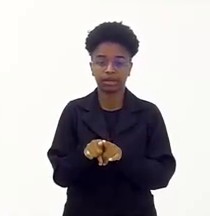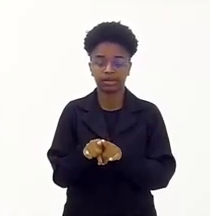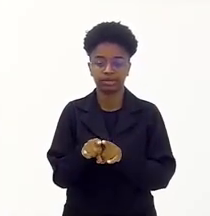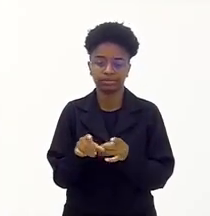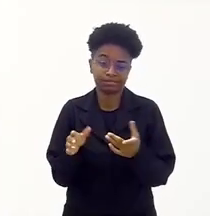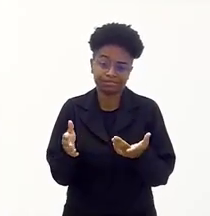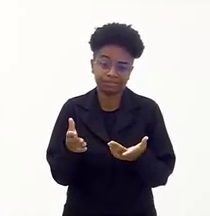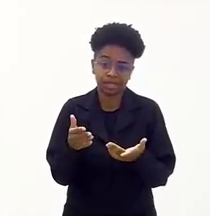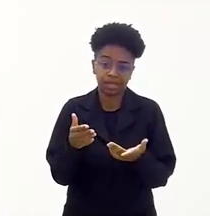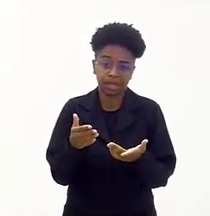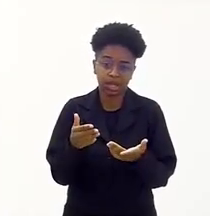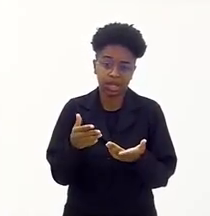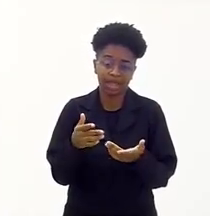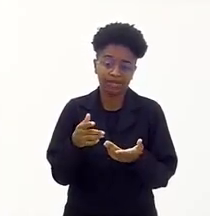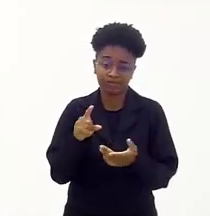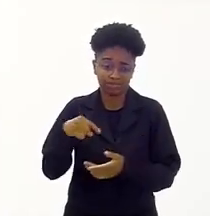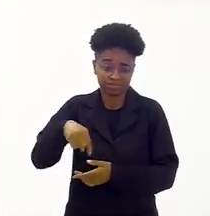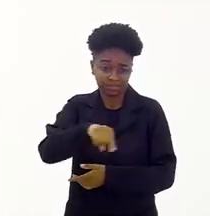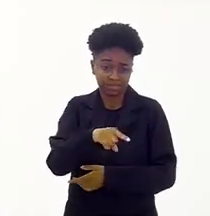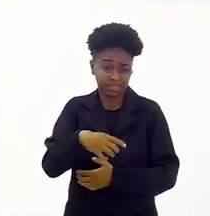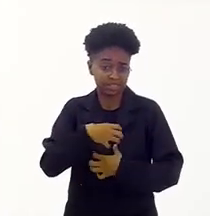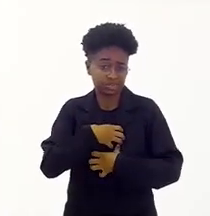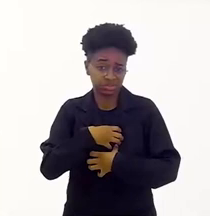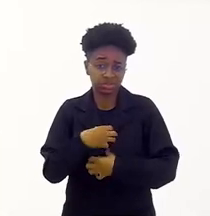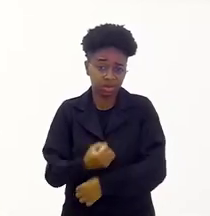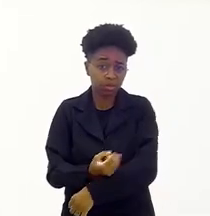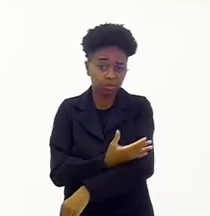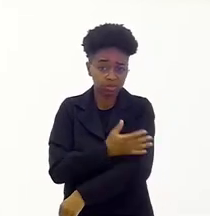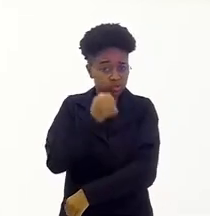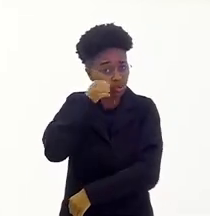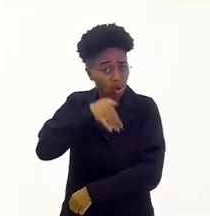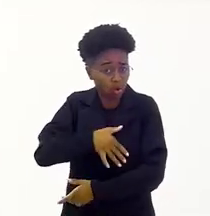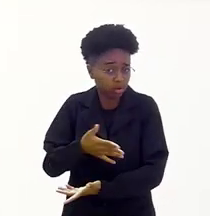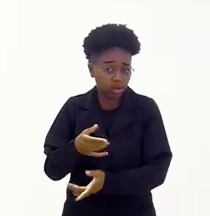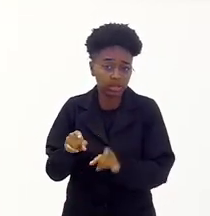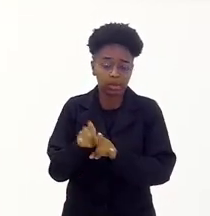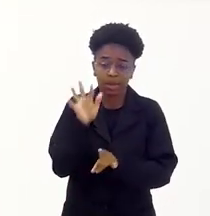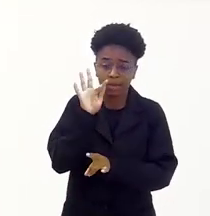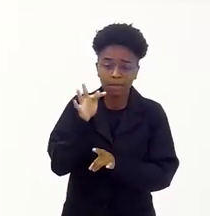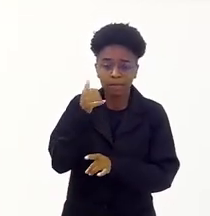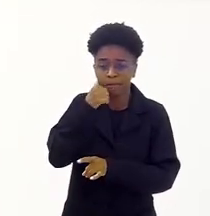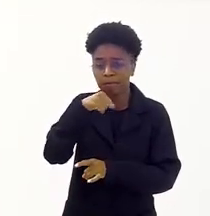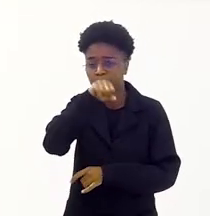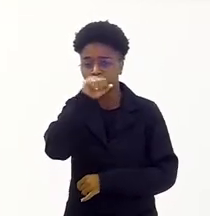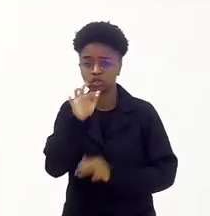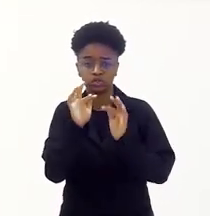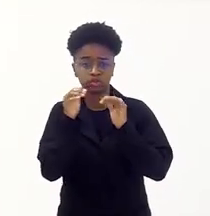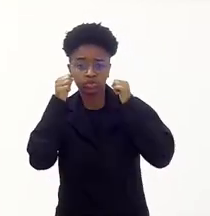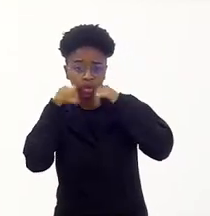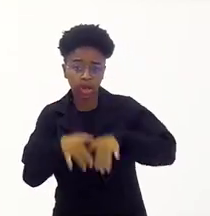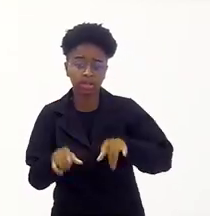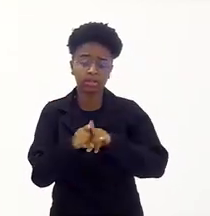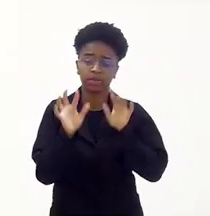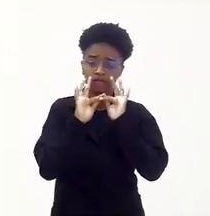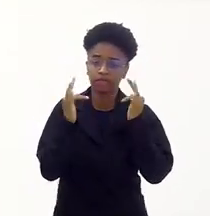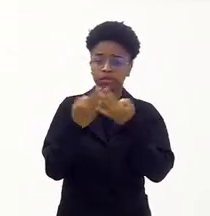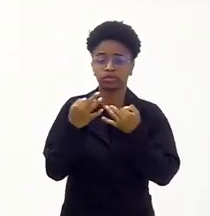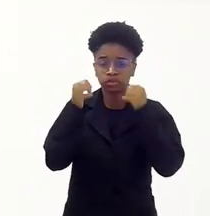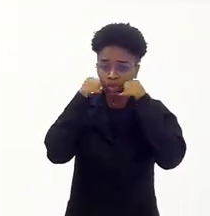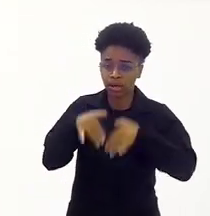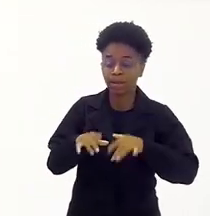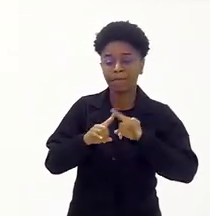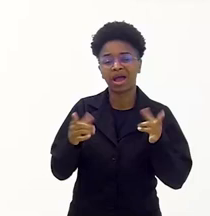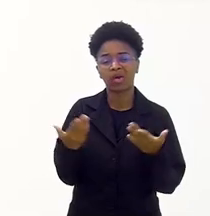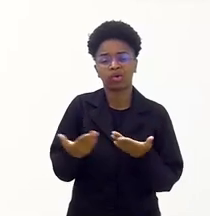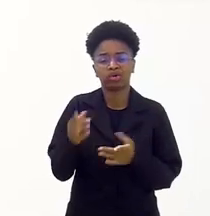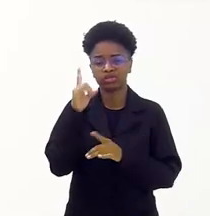que bota você para chorar, né? E as mães choravam, e aquelas famílias choravam. Então, foi legal. Aí, com essa